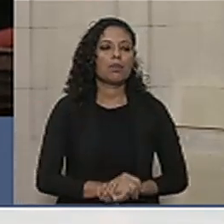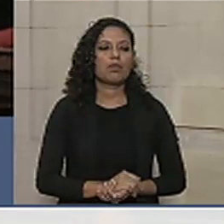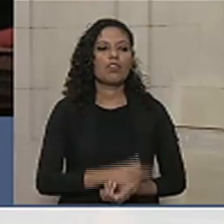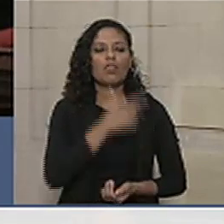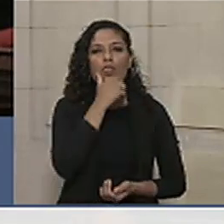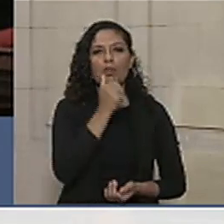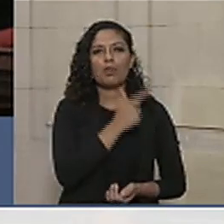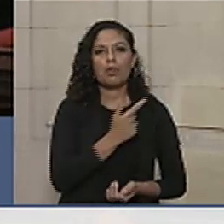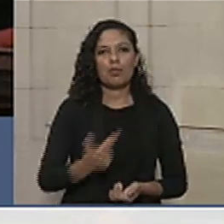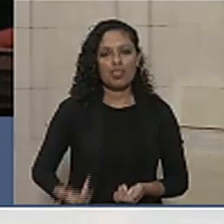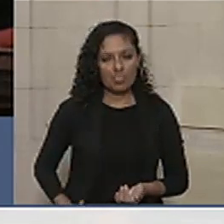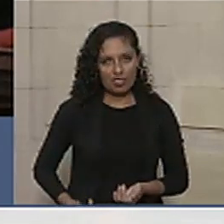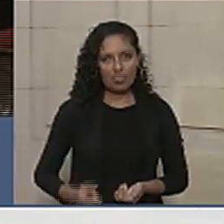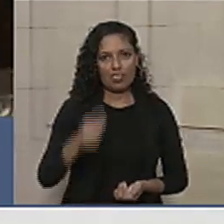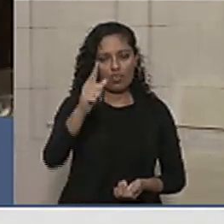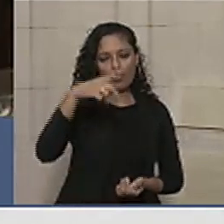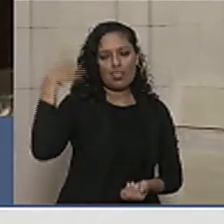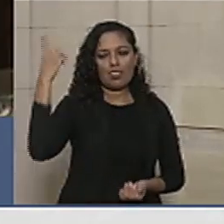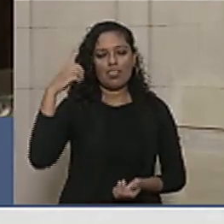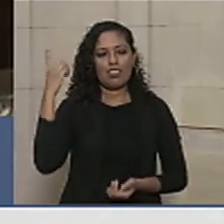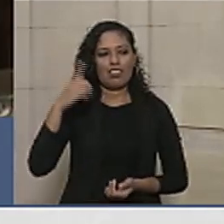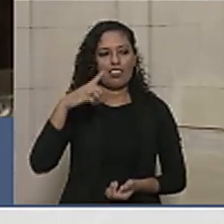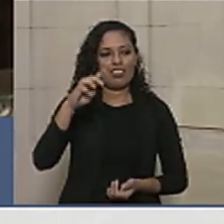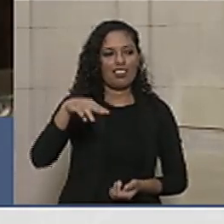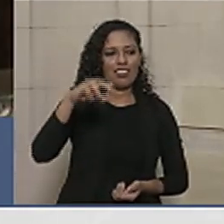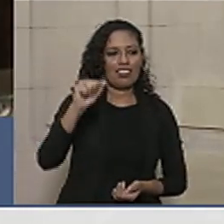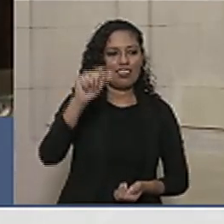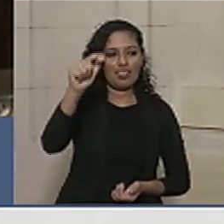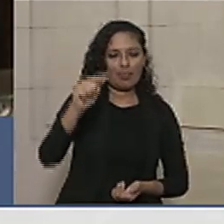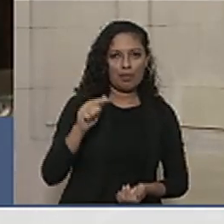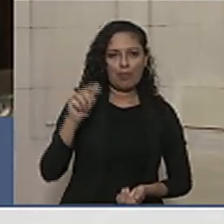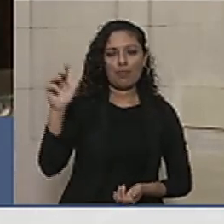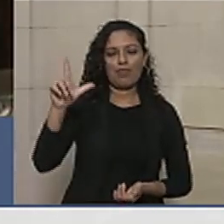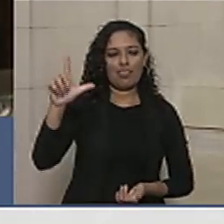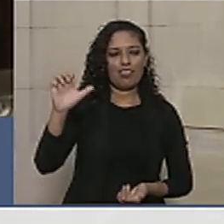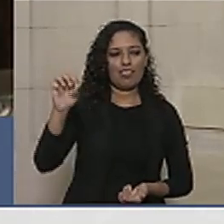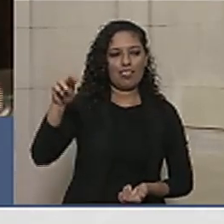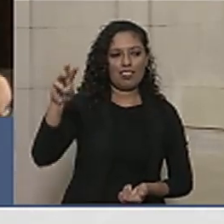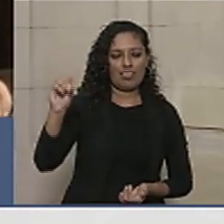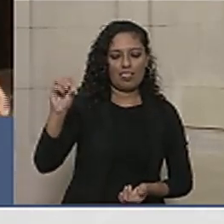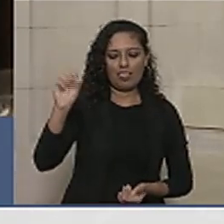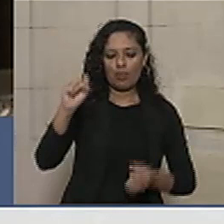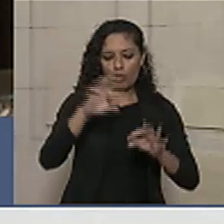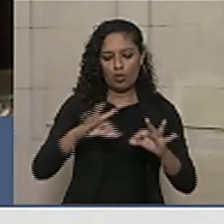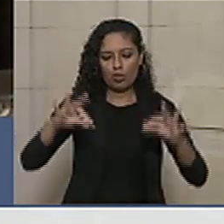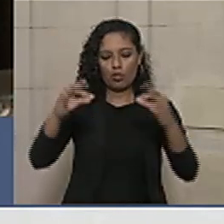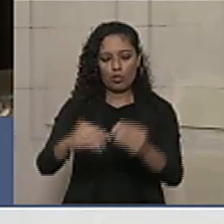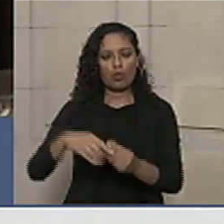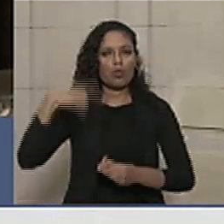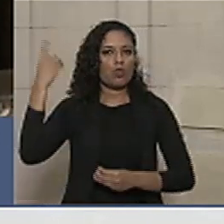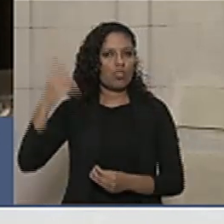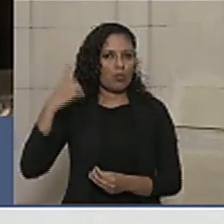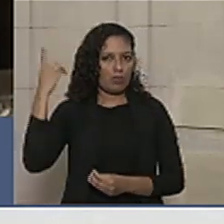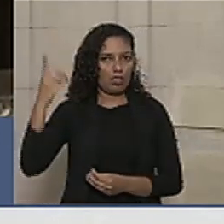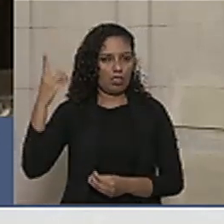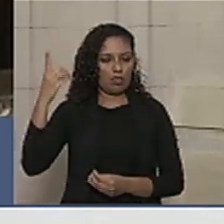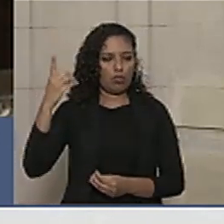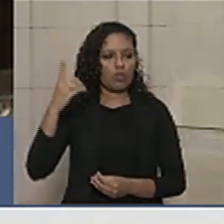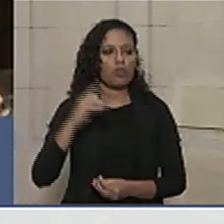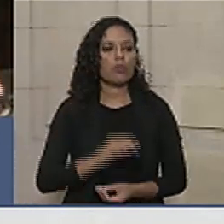Senhor presidente em exercício, deputado Maxi Lemos, senhores e senhoras